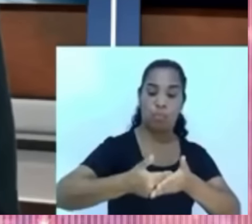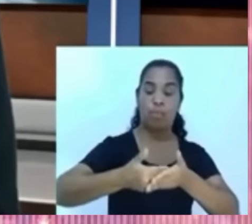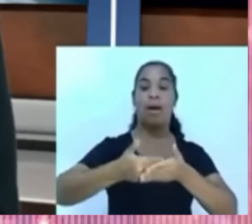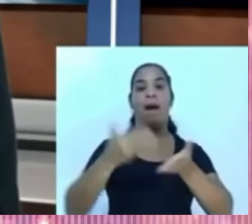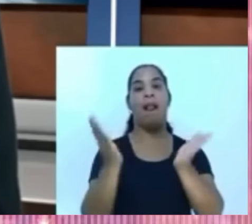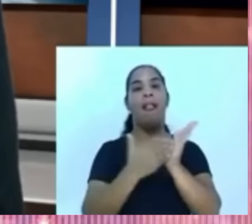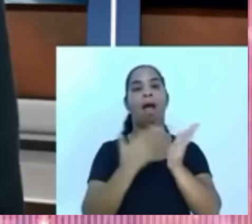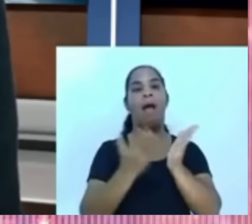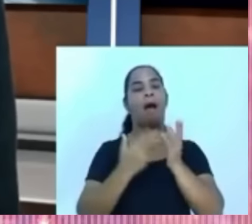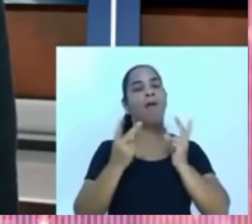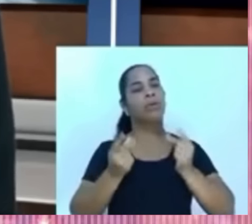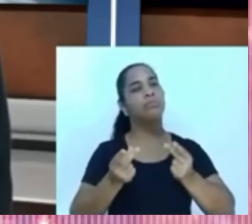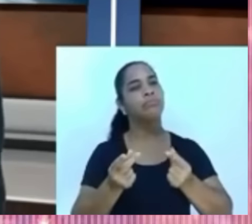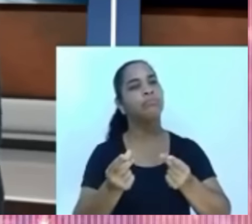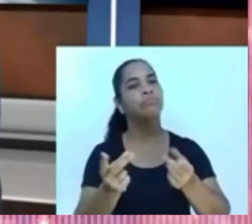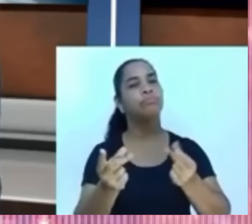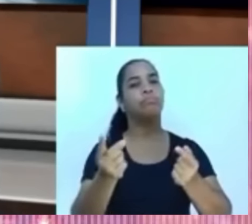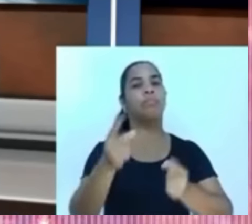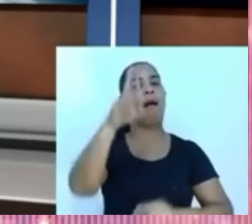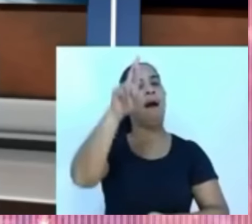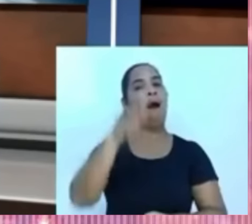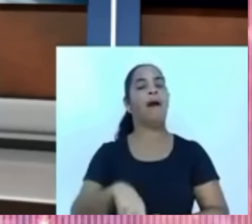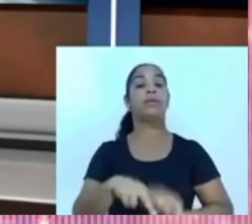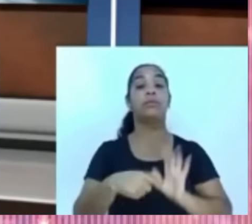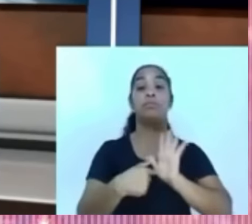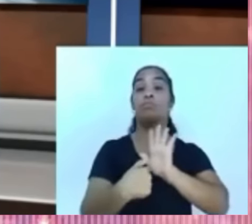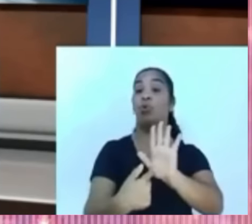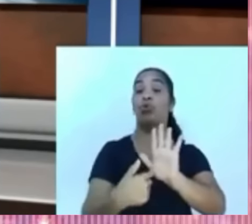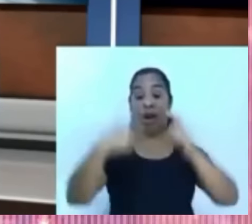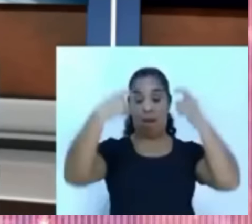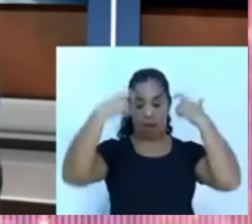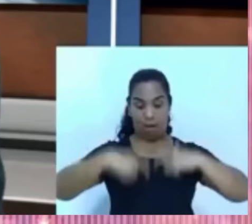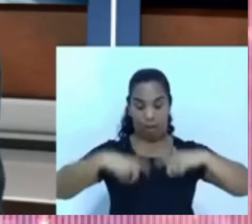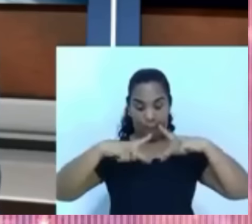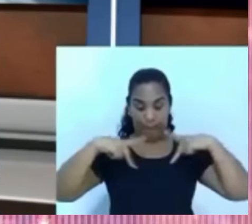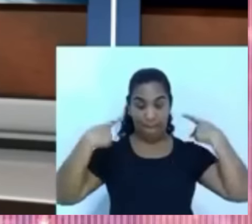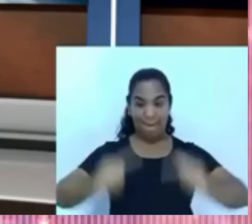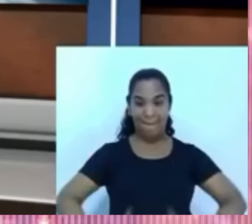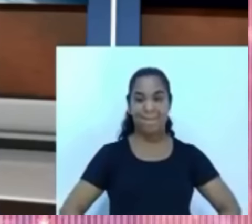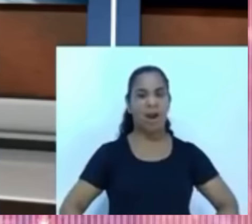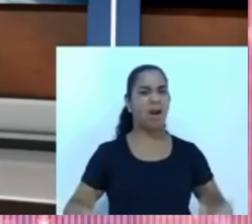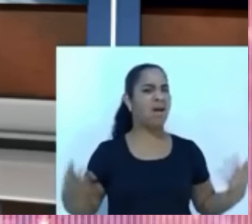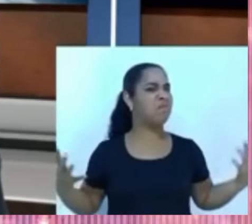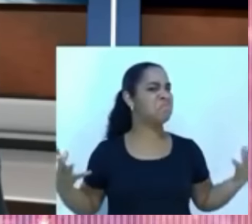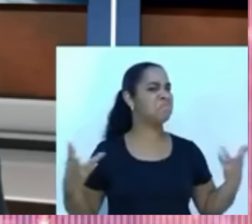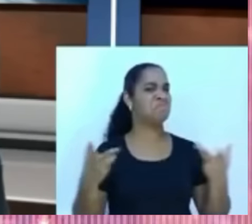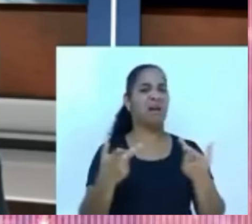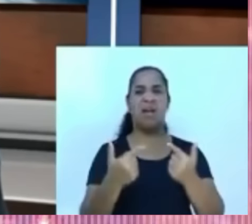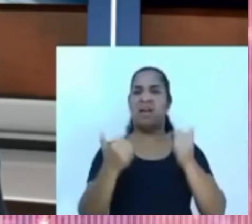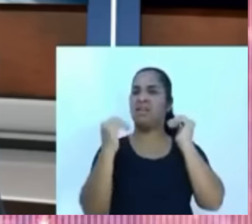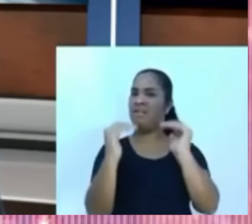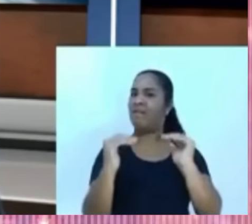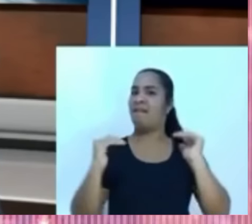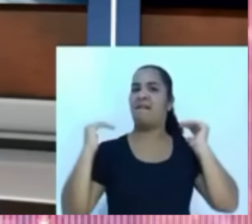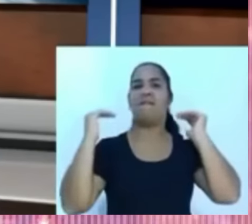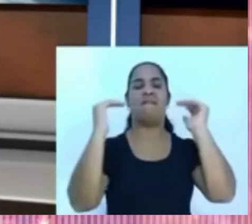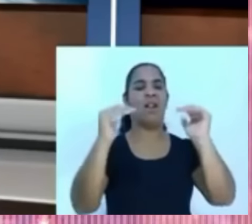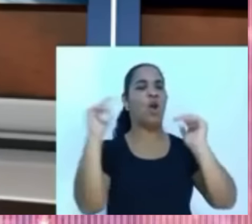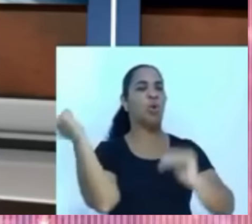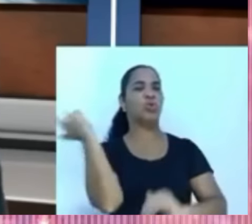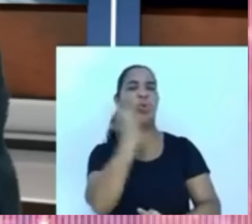razão para mostrar a grandeza que é a criatura humana a superação de todas as paixões